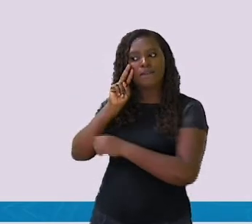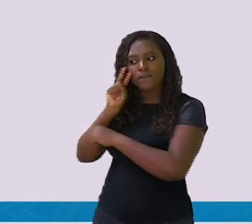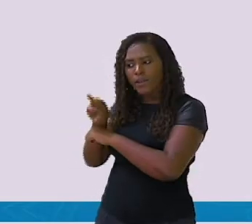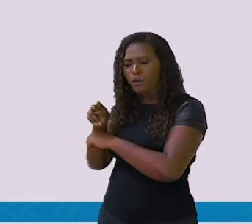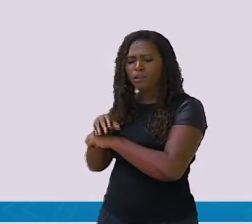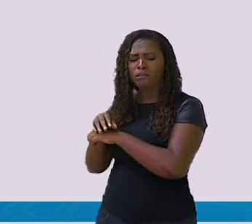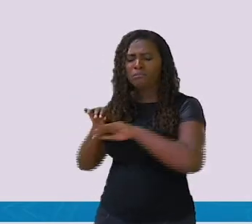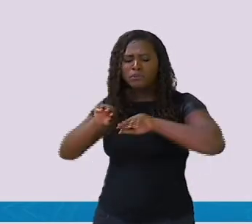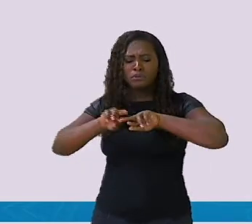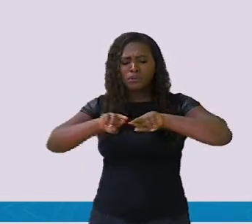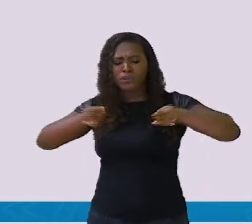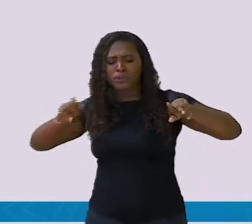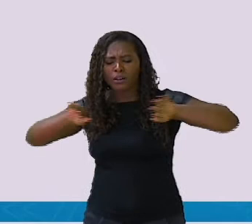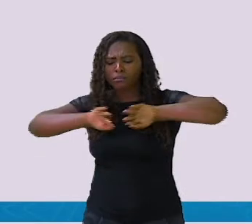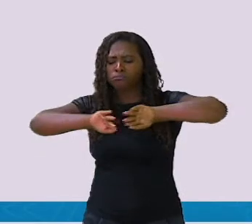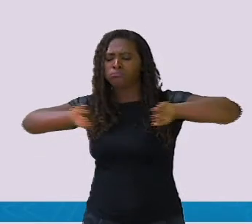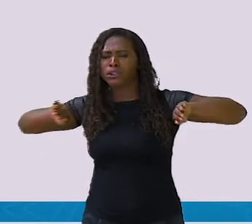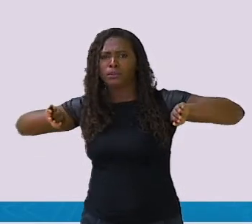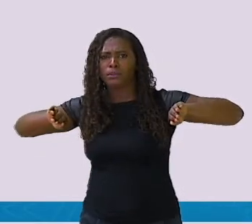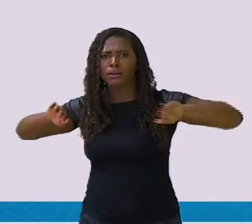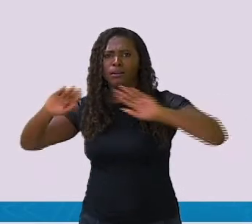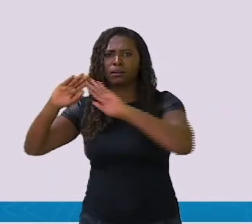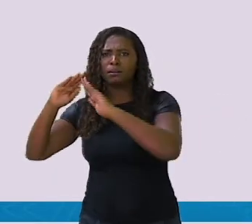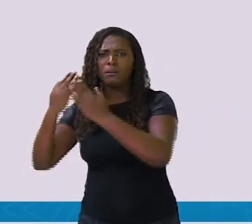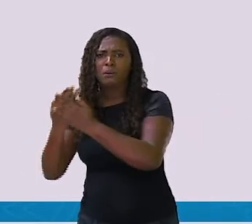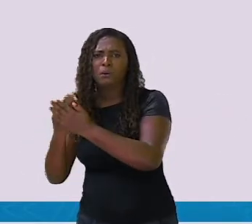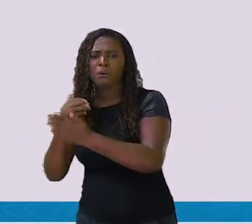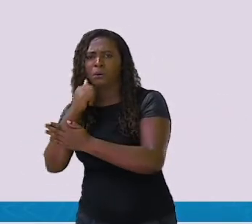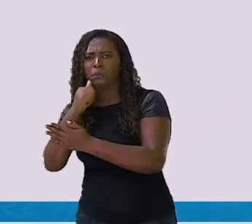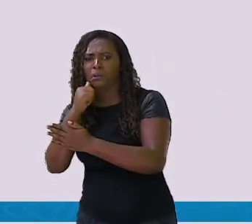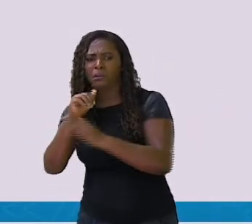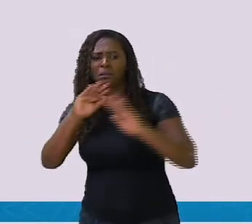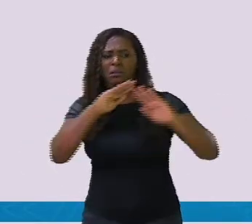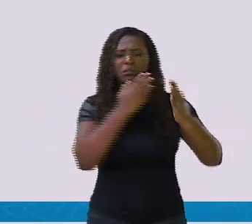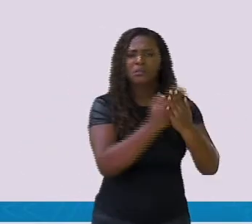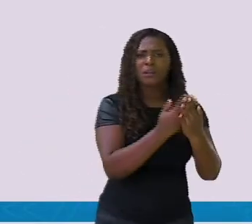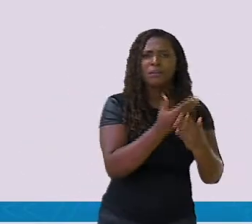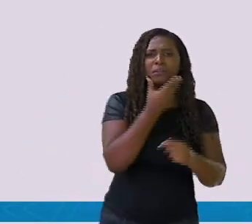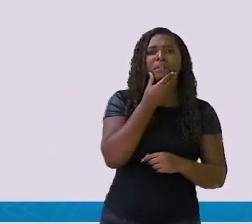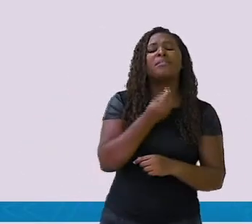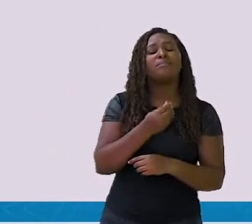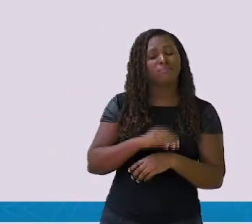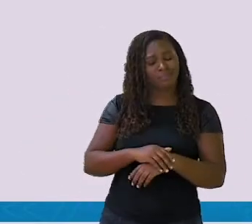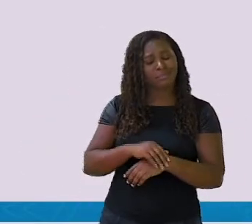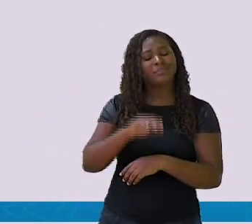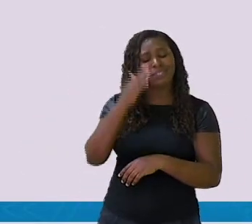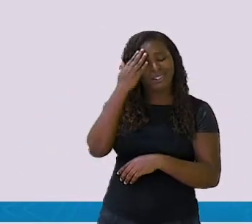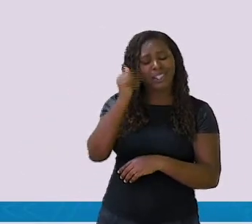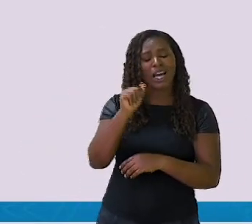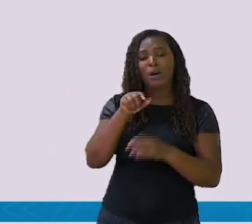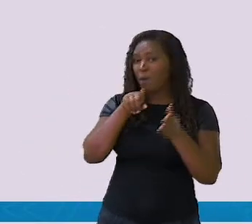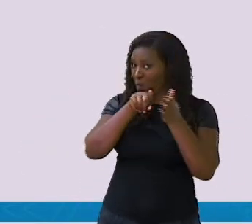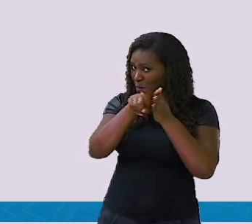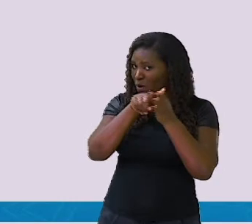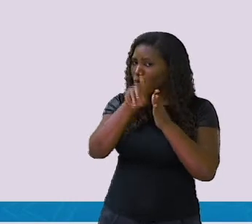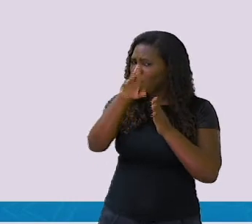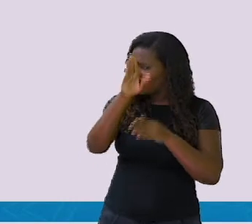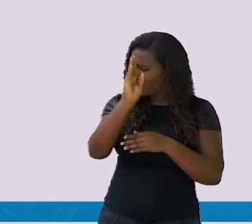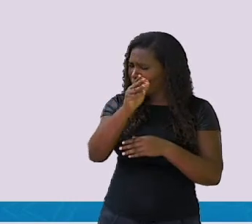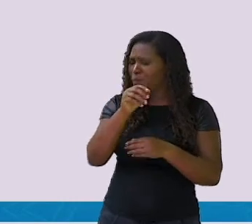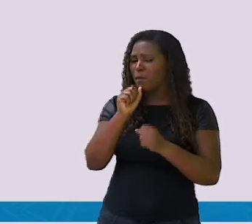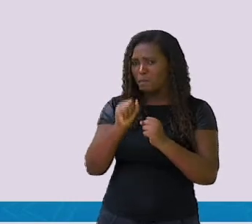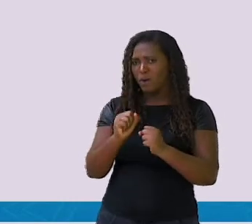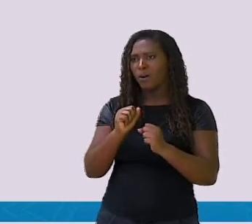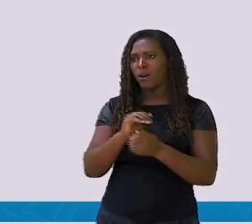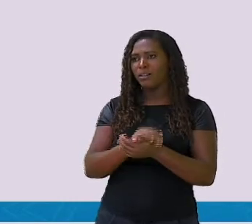essa diferença entre escola de meninos e escola de meninas. Mas olha aí, na história, as mulheres ganham força